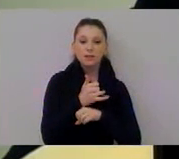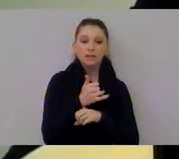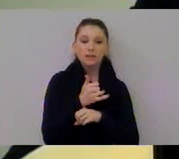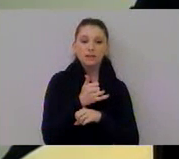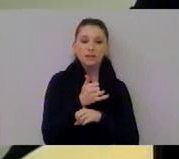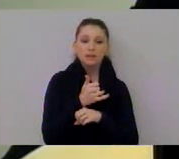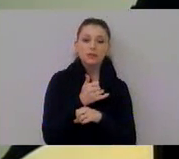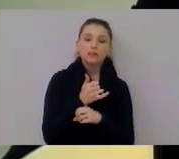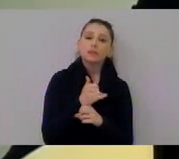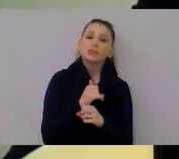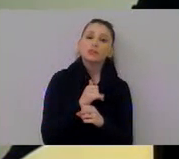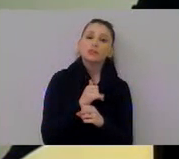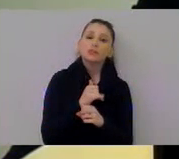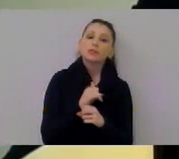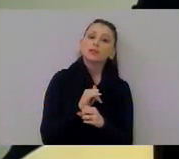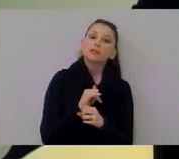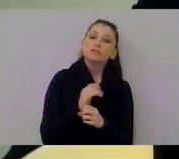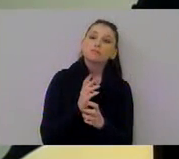nacional,